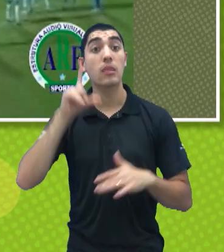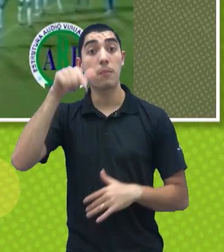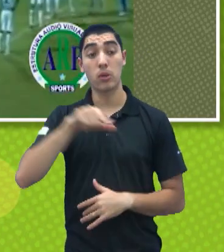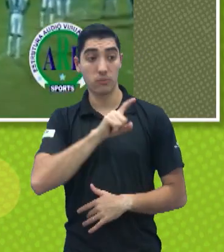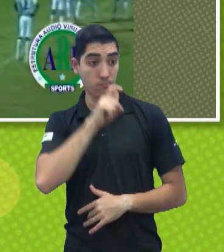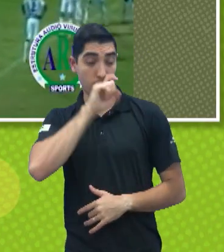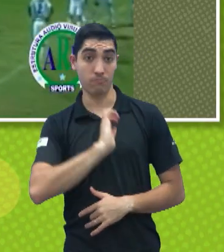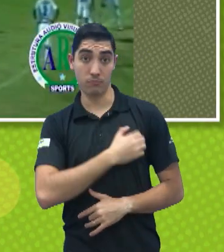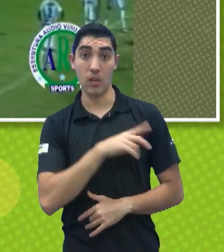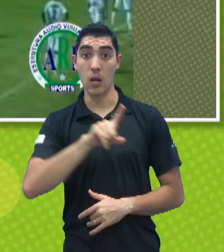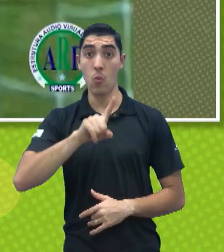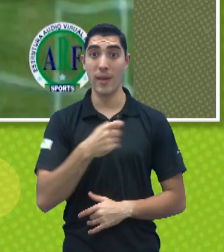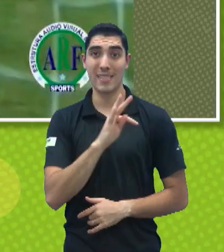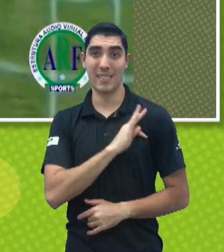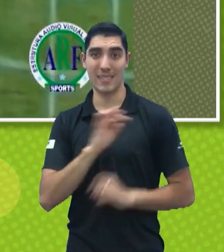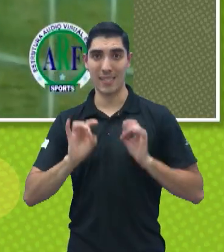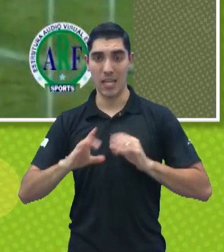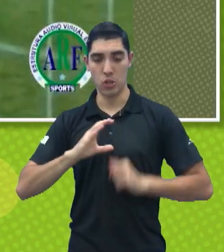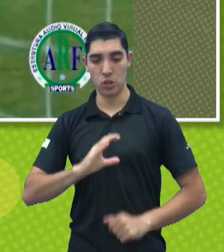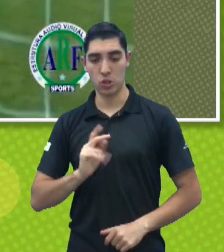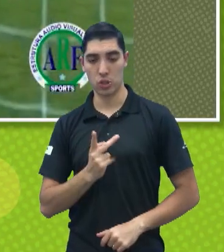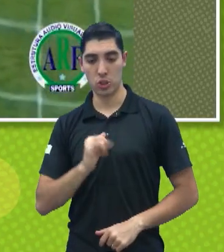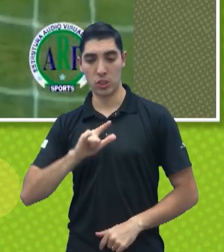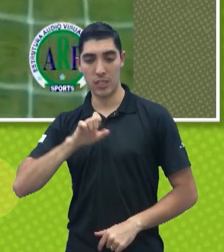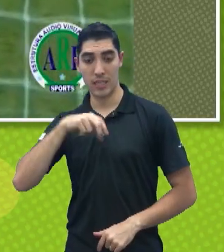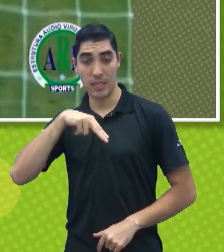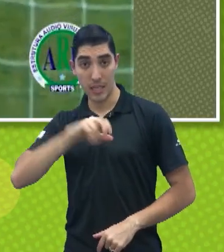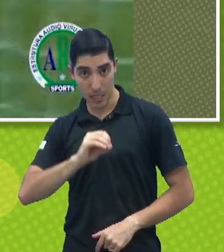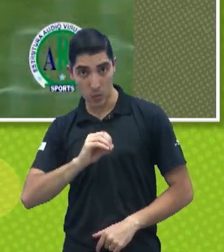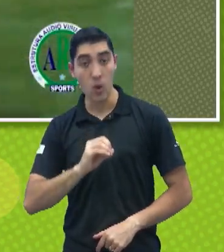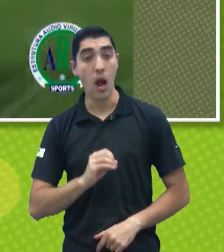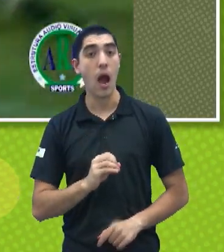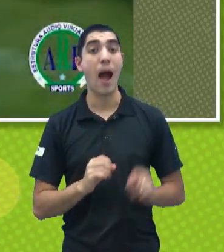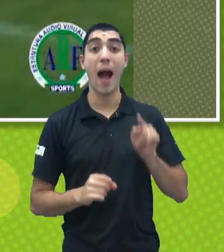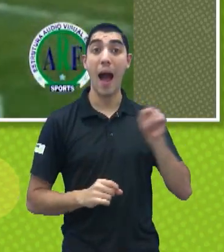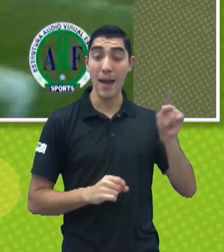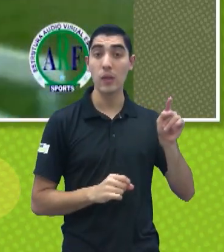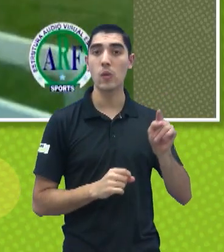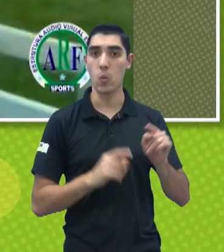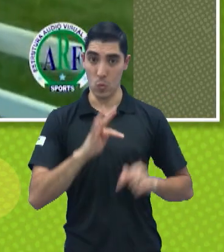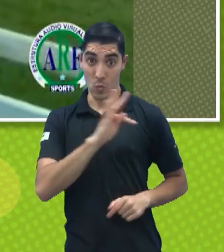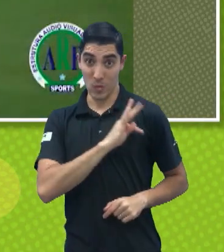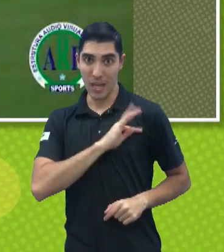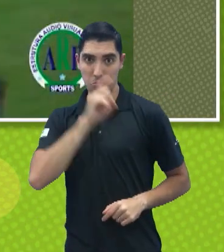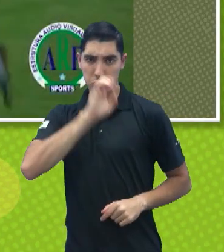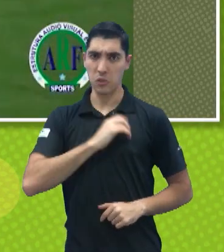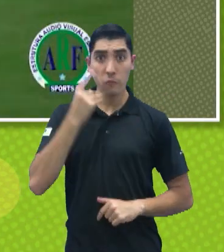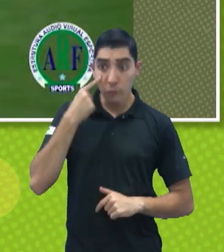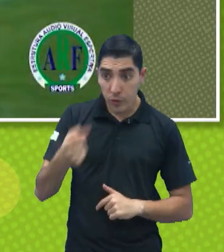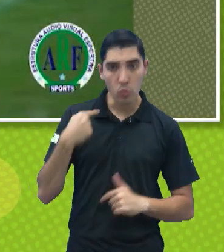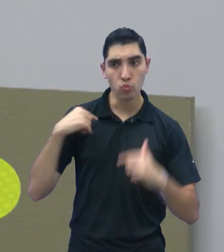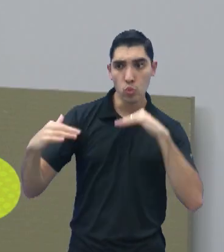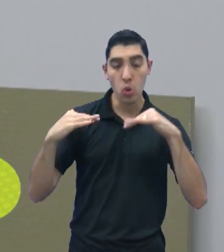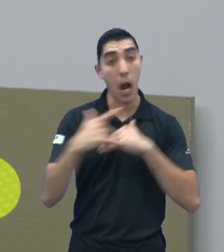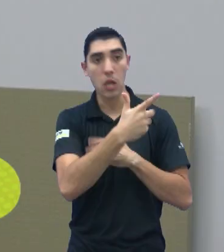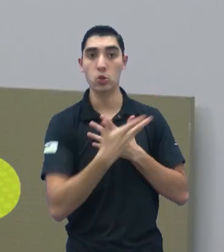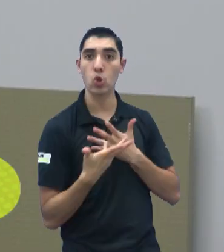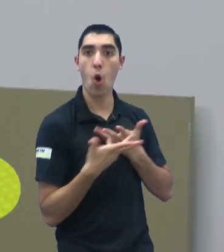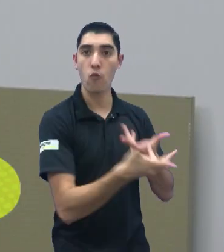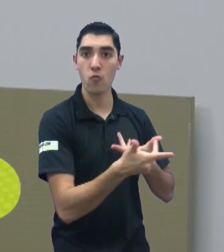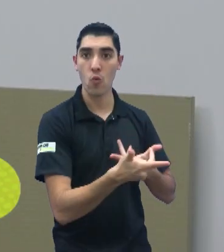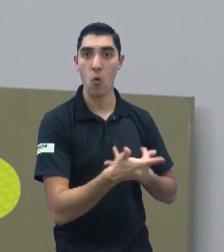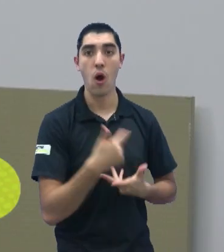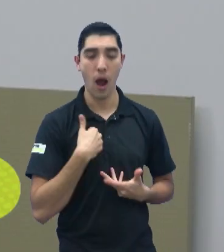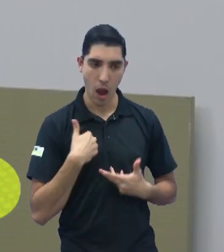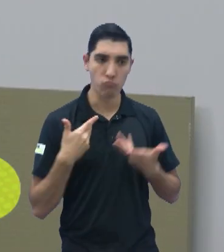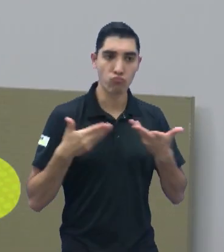chileno, e como eu morava ali próximo do Teatrão, o chileno fez o convite para eu jogar nas escolinhas do São José, e comecei a jogar na escolinha do São